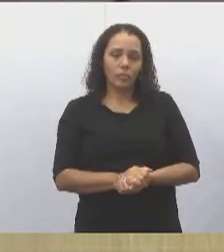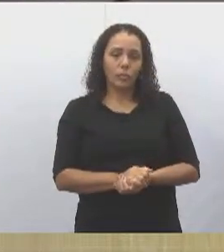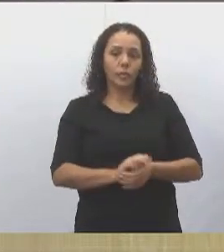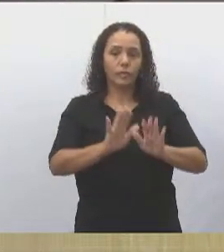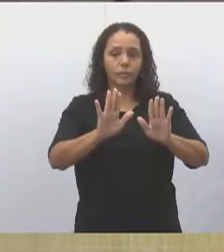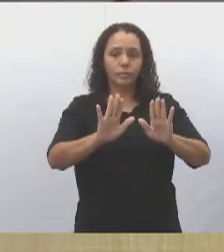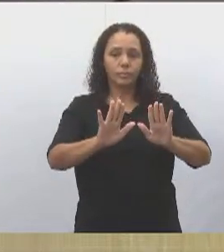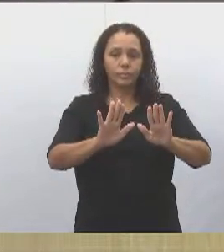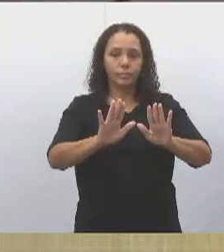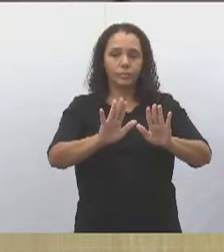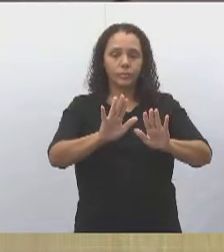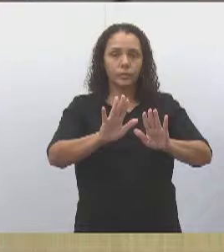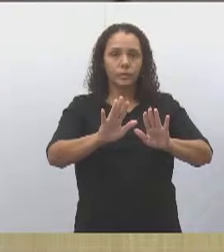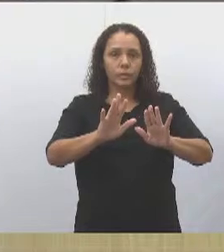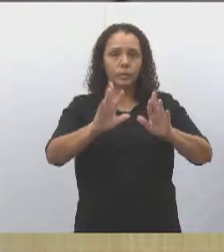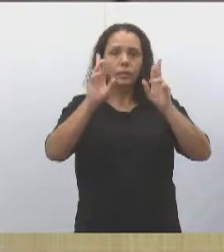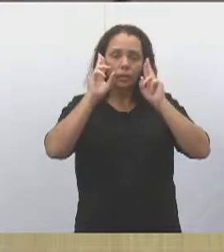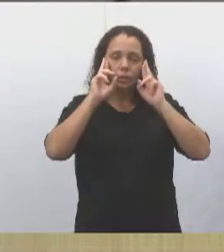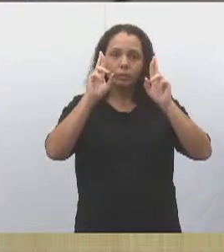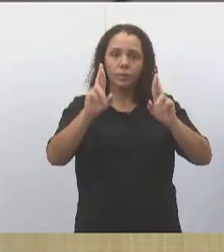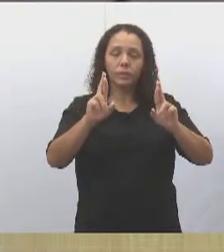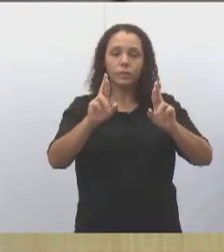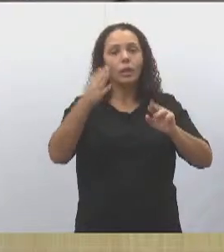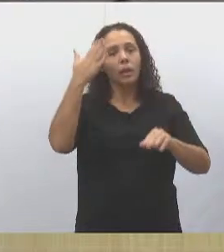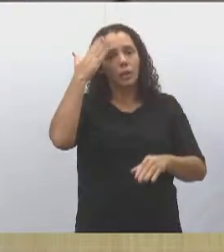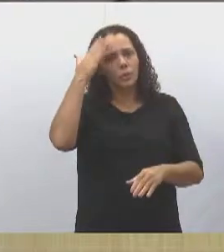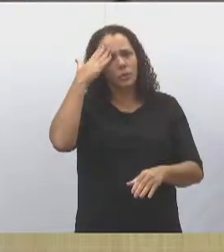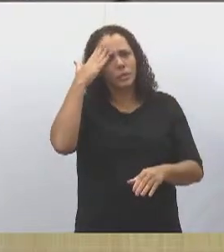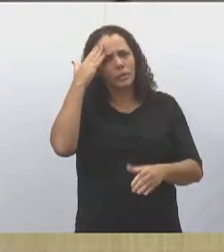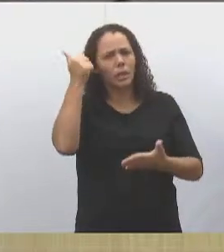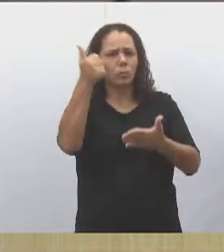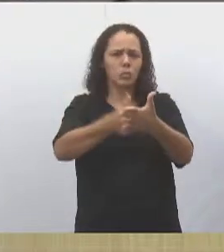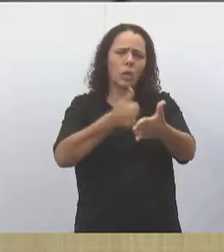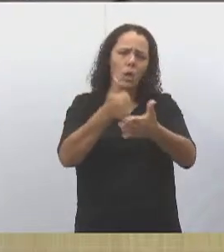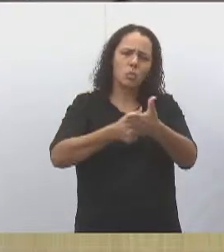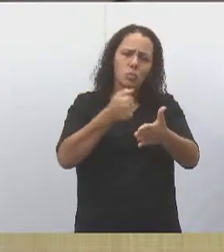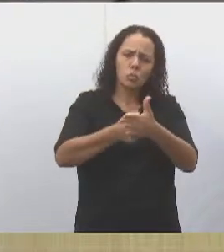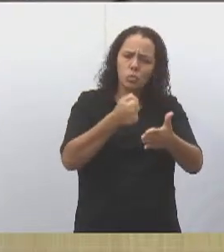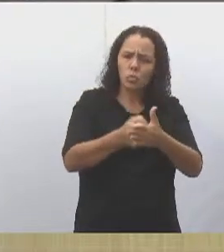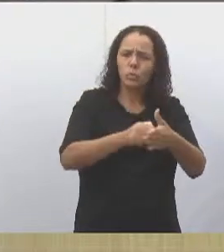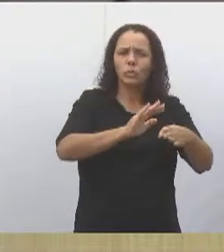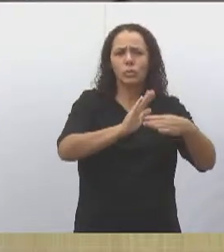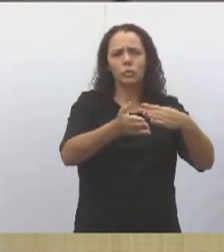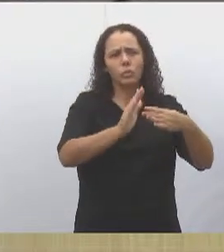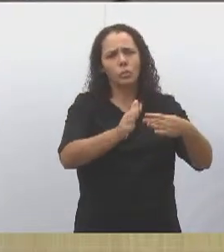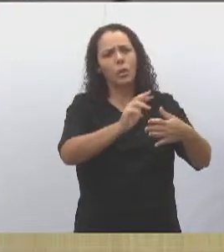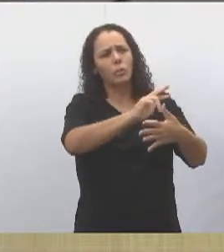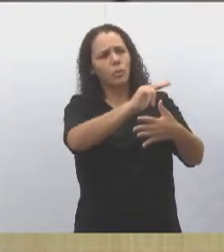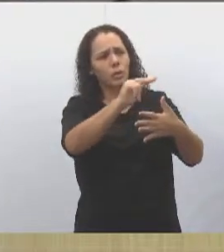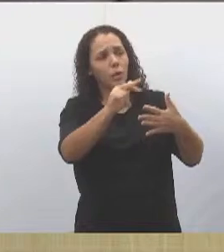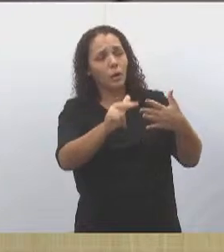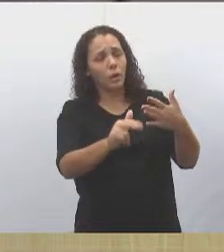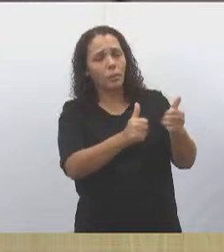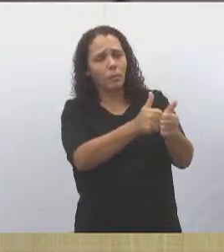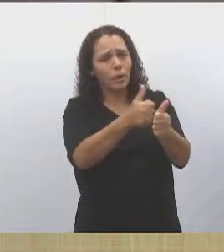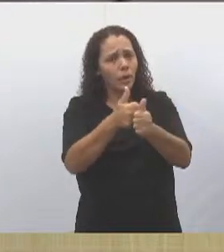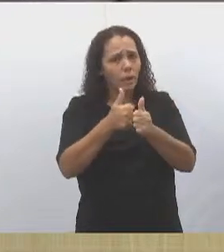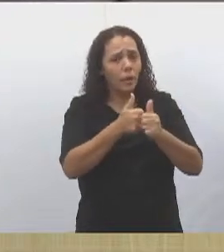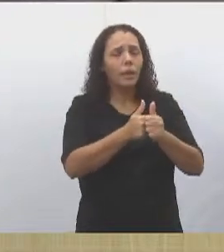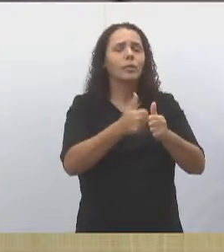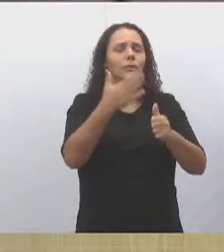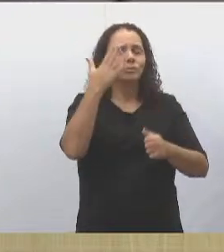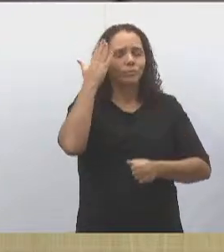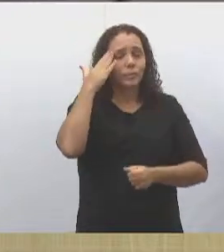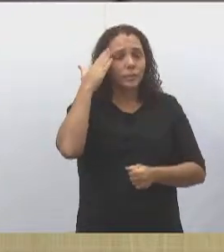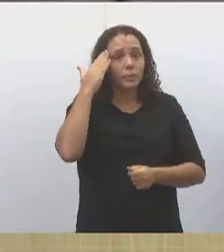pessoal, com todo respeito, vocês sabem, eu sei da luta de vocês, Veranejal, Vilaíta, enfim, todos os bairros, Cepinho,